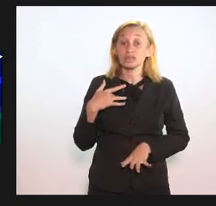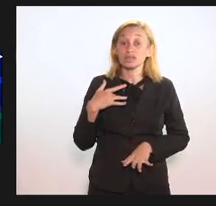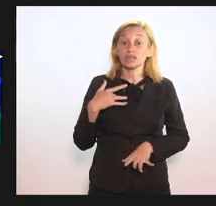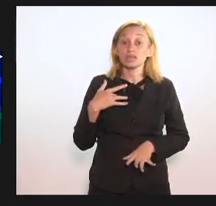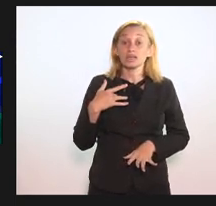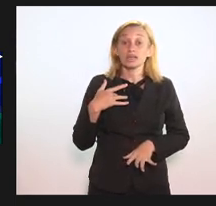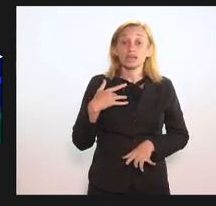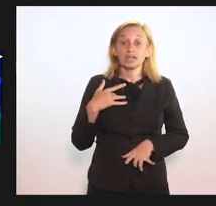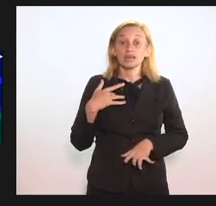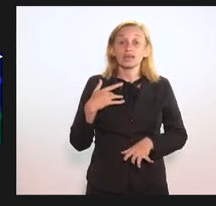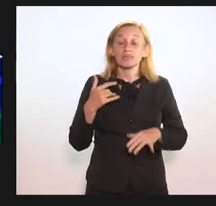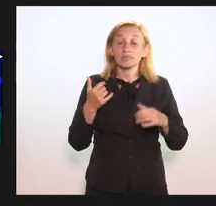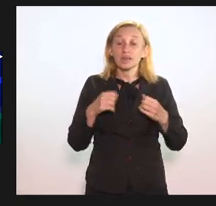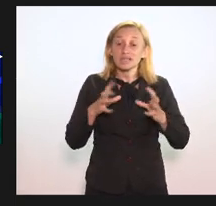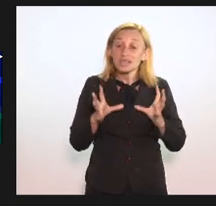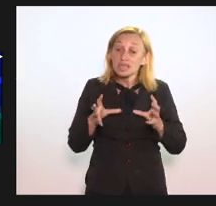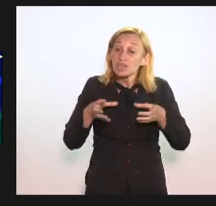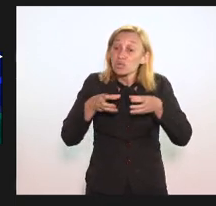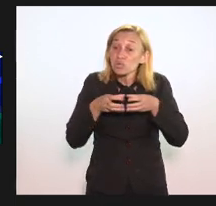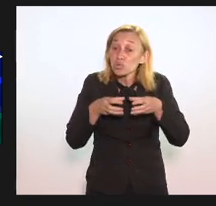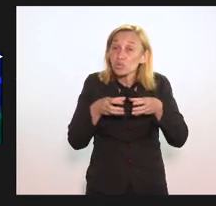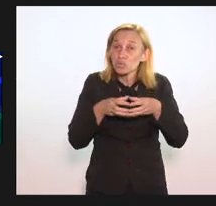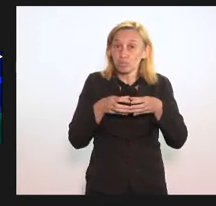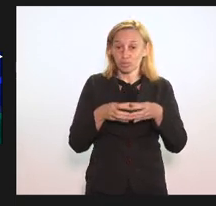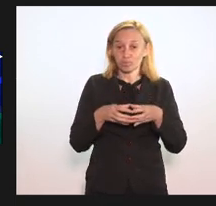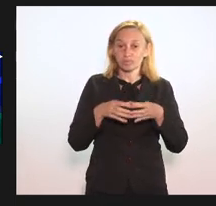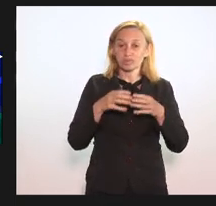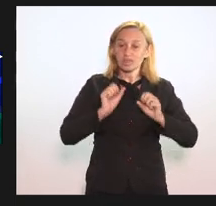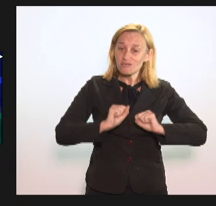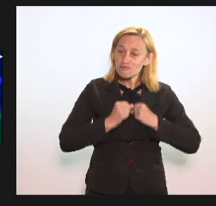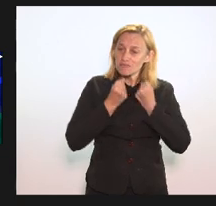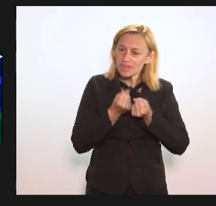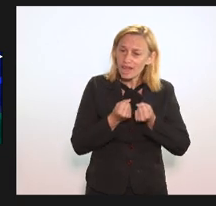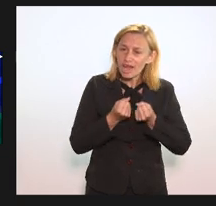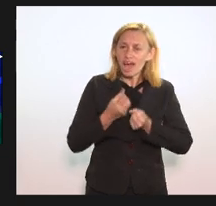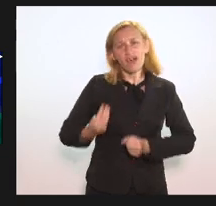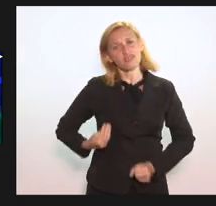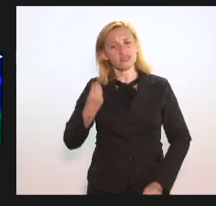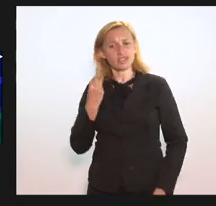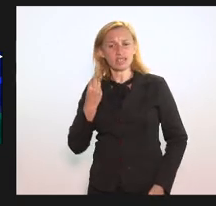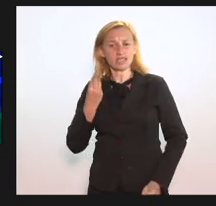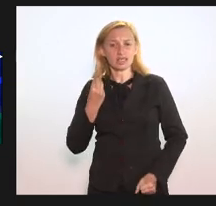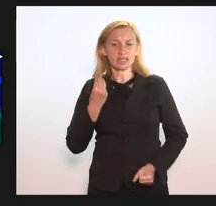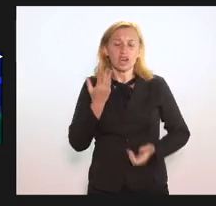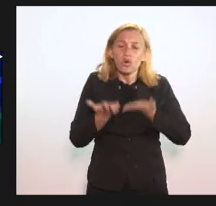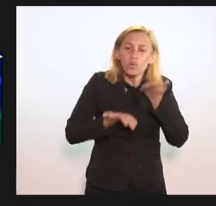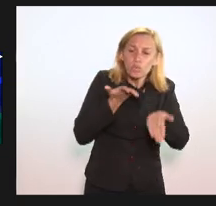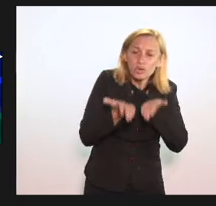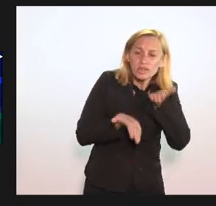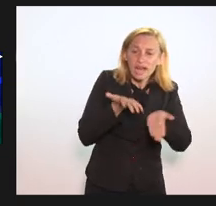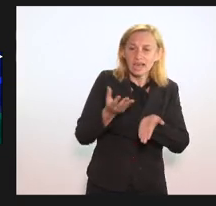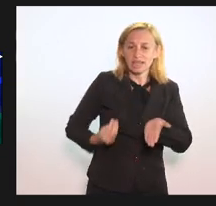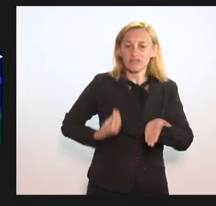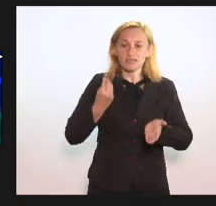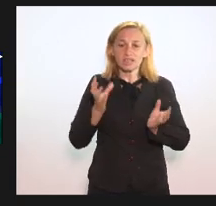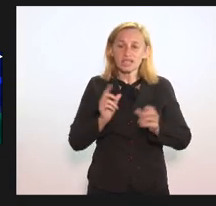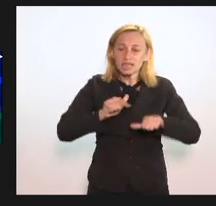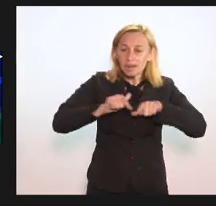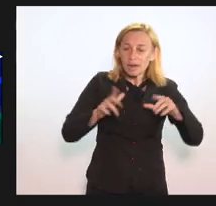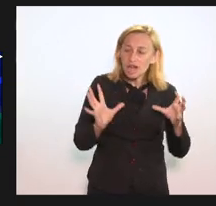que ser a partidária nós temos que defender a vida nós temos que trabalhar em conjunto